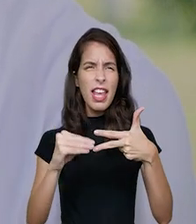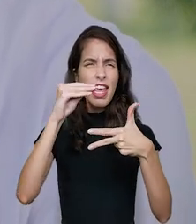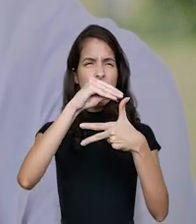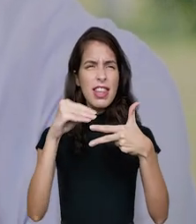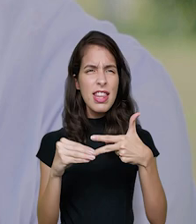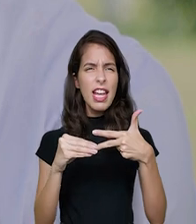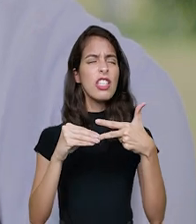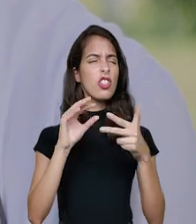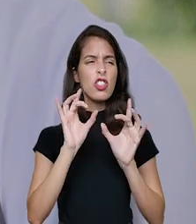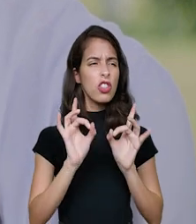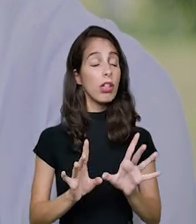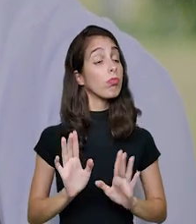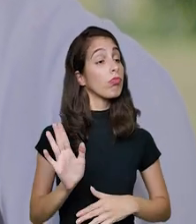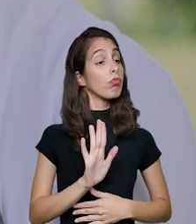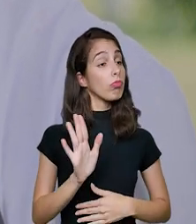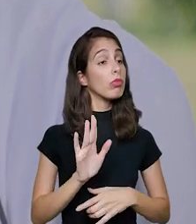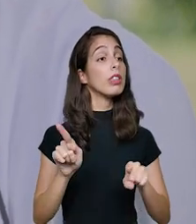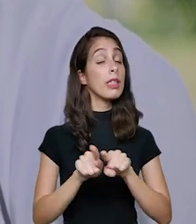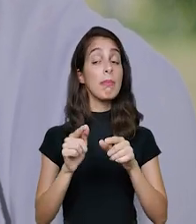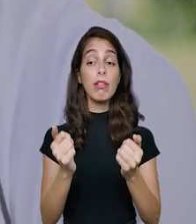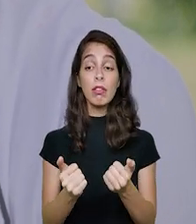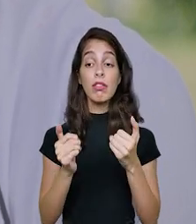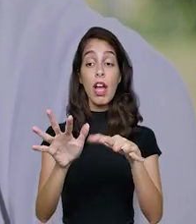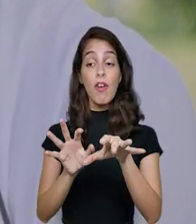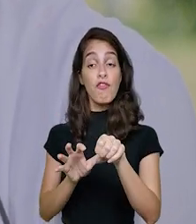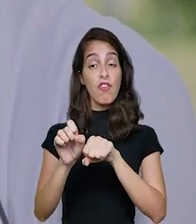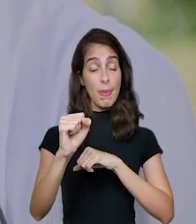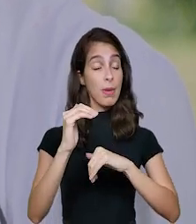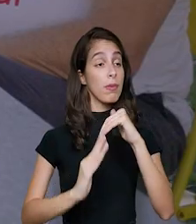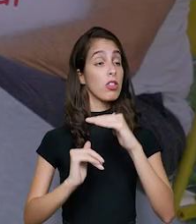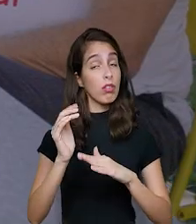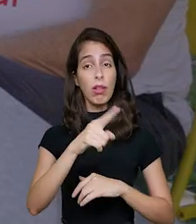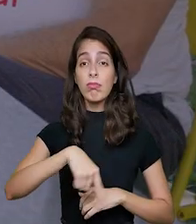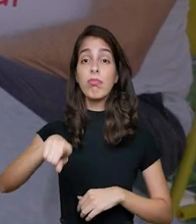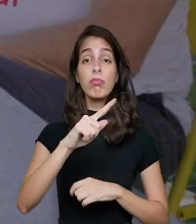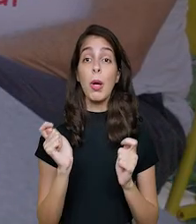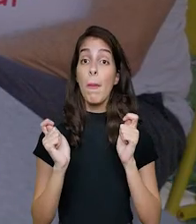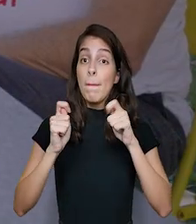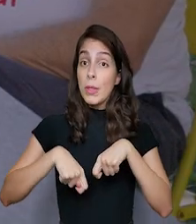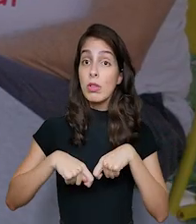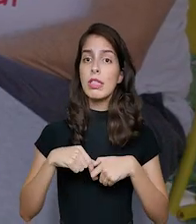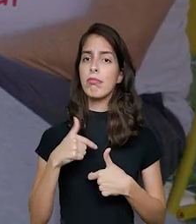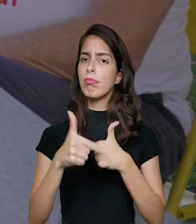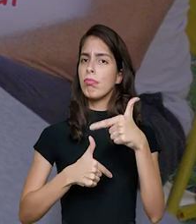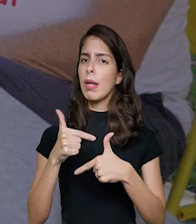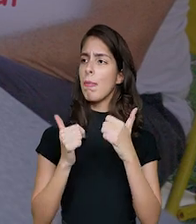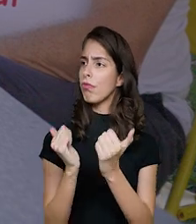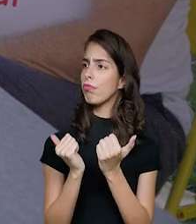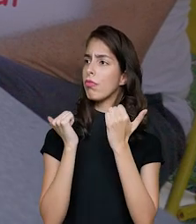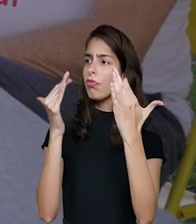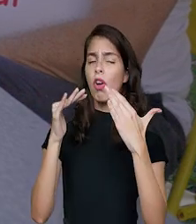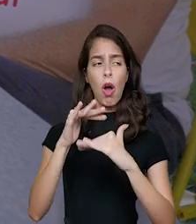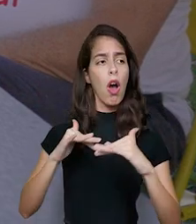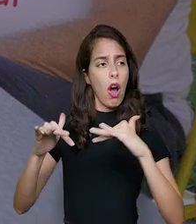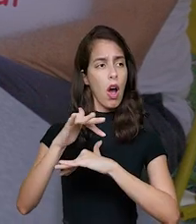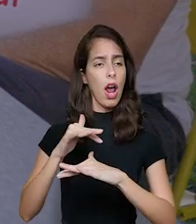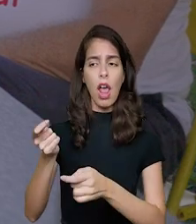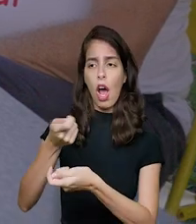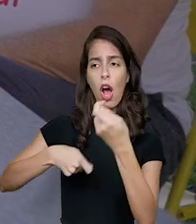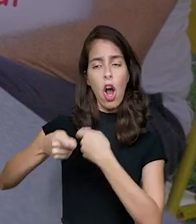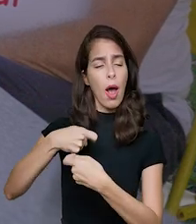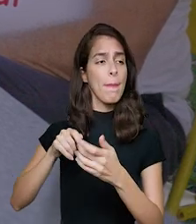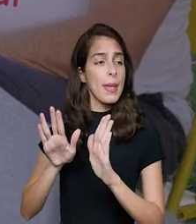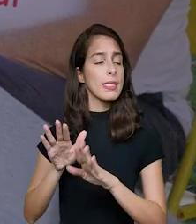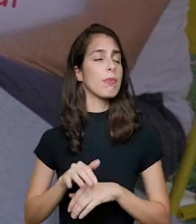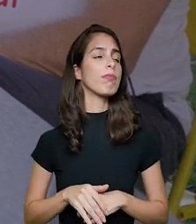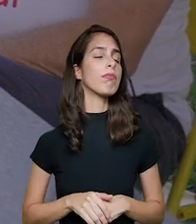né e issso traz possibilidade do Estudante trabalhar em todas as frentes né então ela me perguntou assim o que que eu